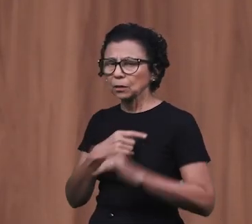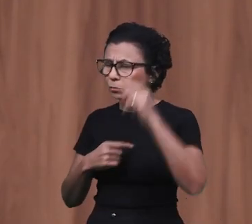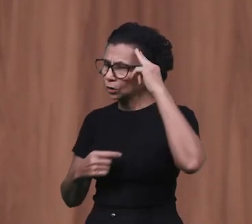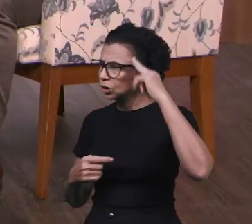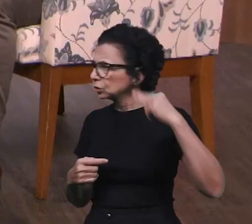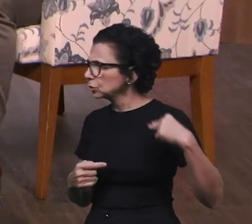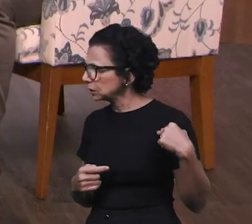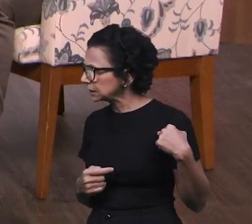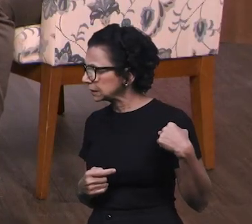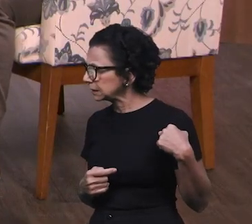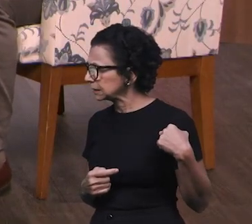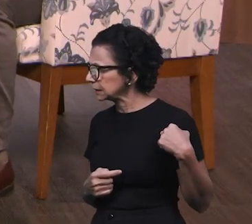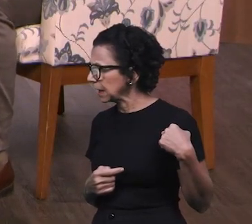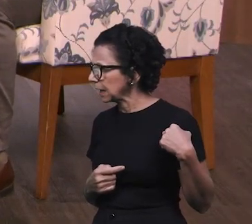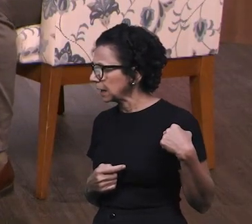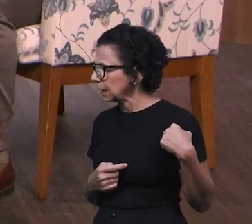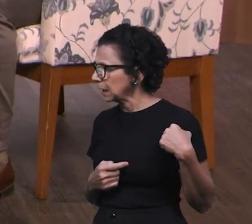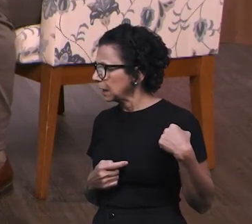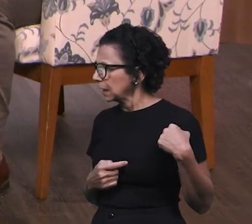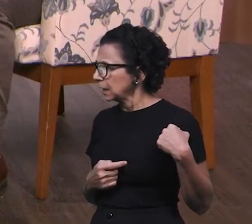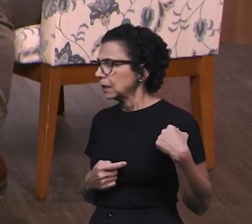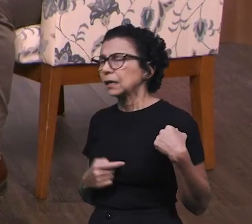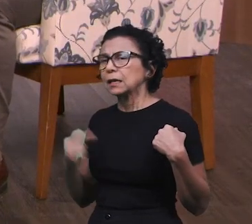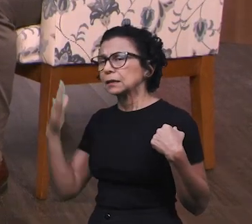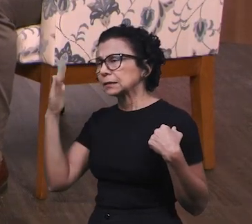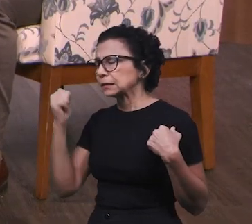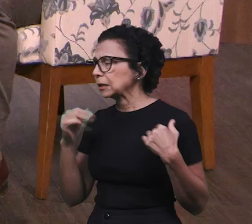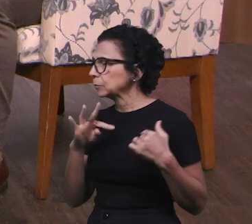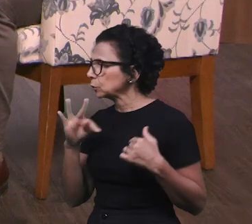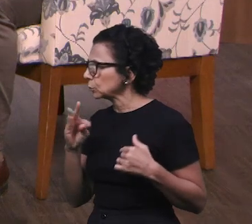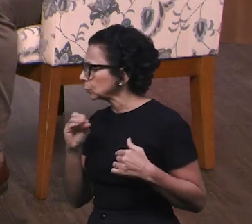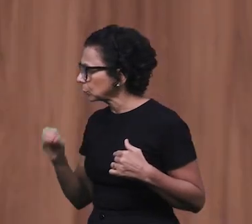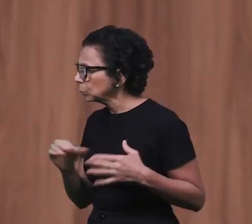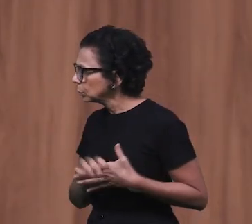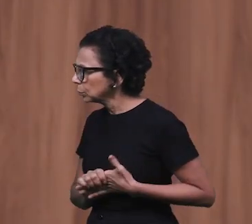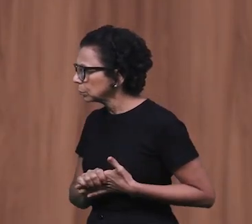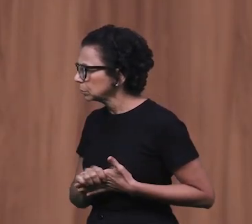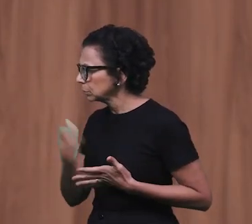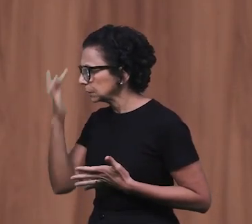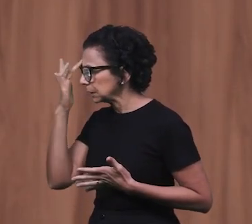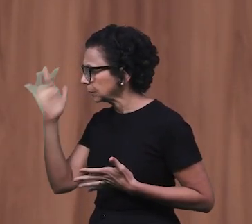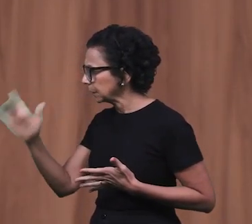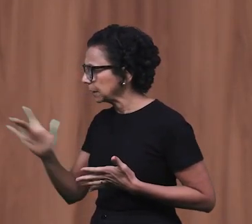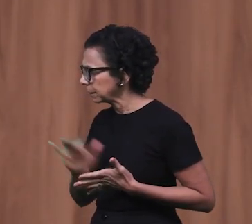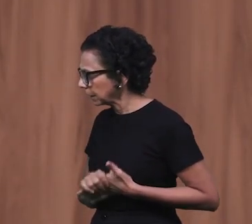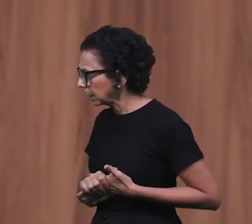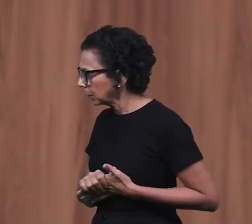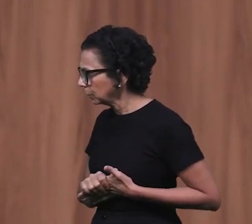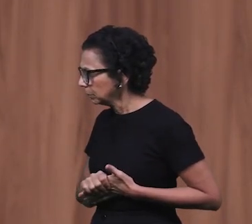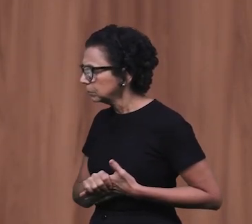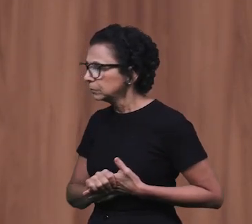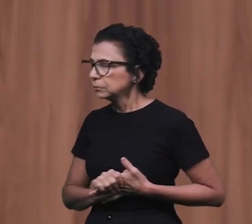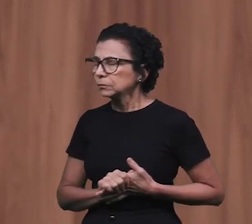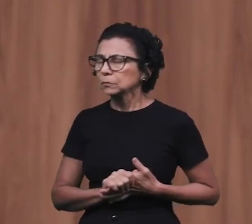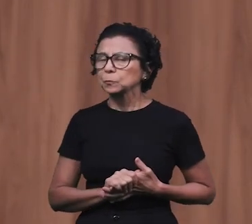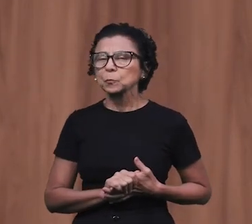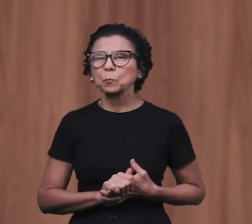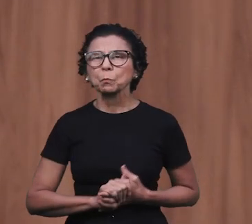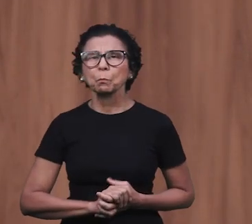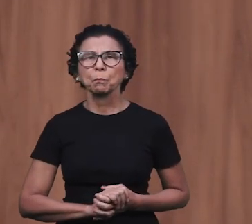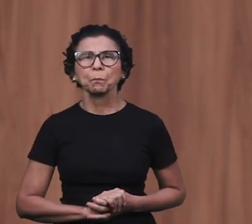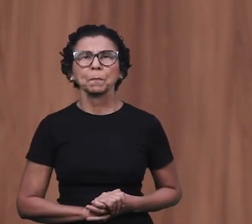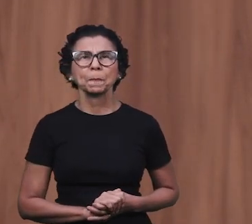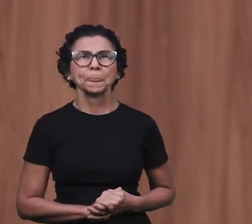ou seja, ele deu falta, porque na verdade o projeto do Senhor é salvar o pecador,